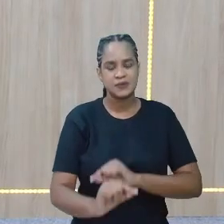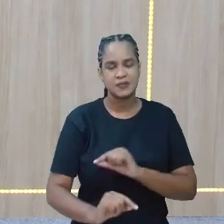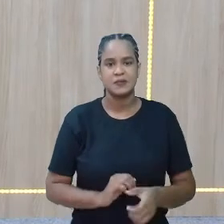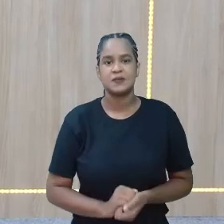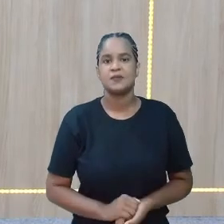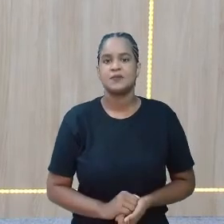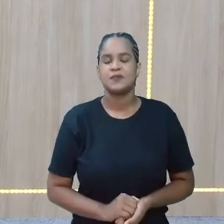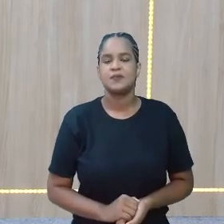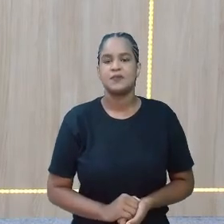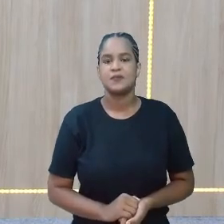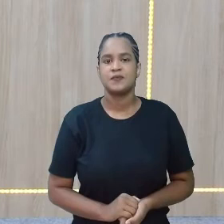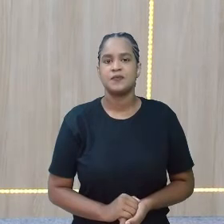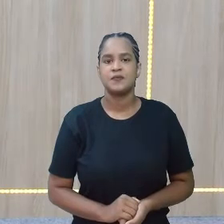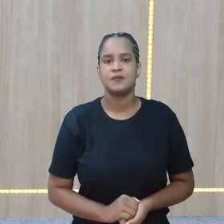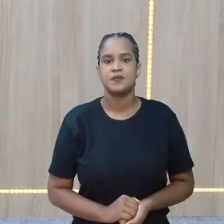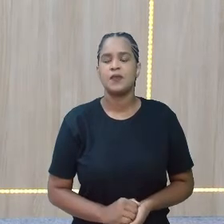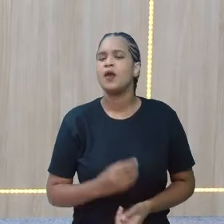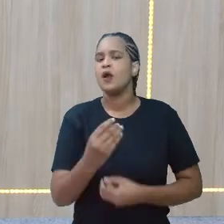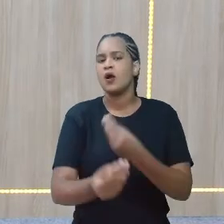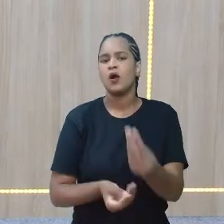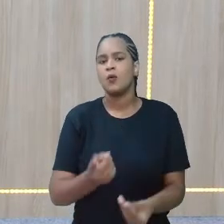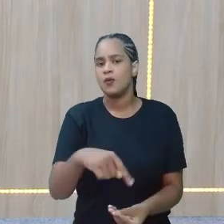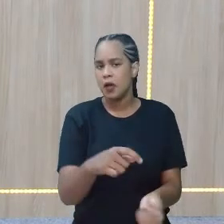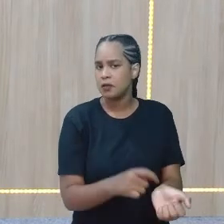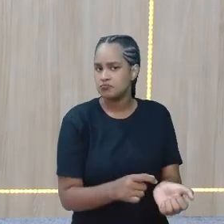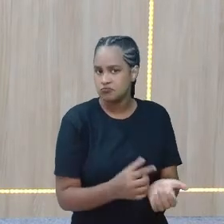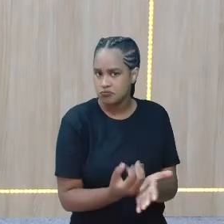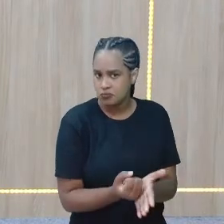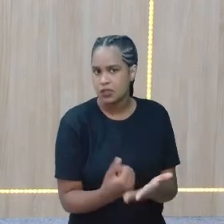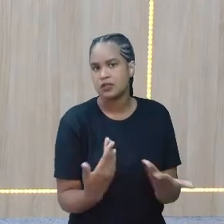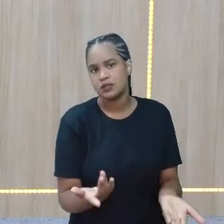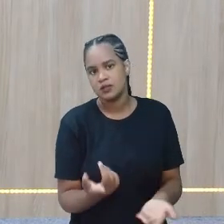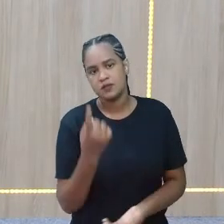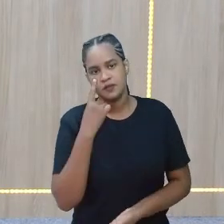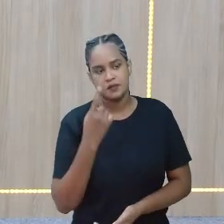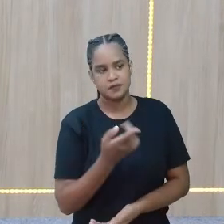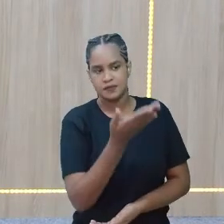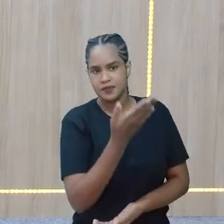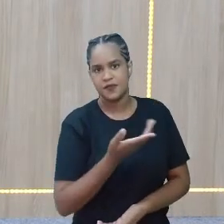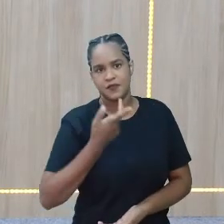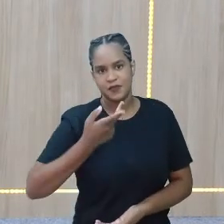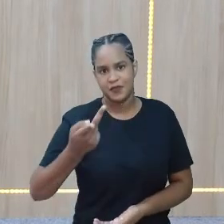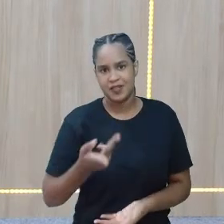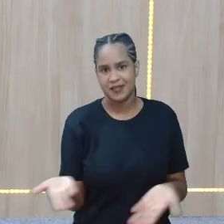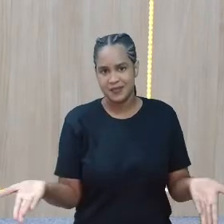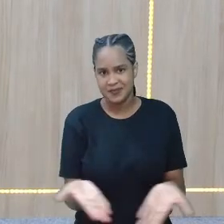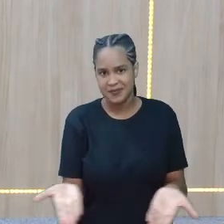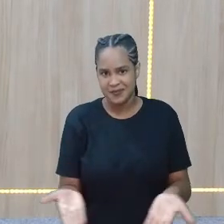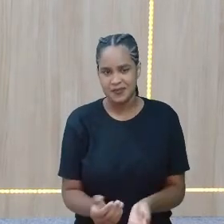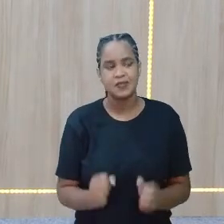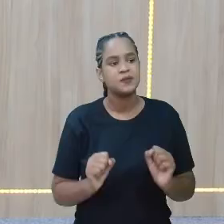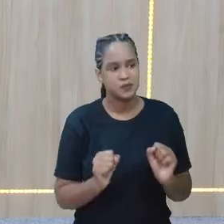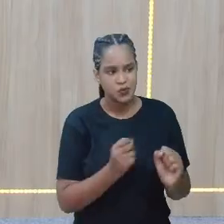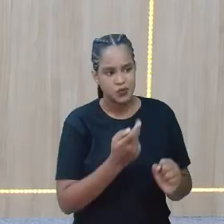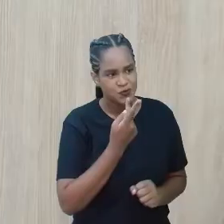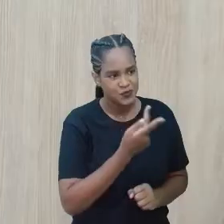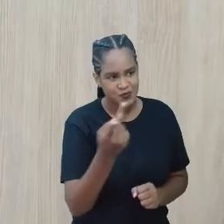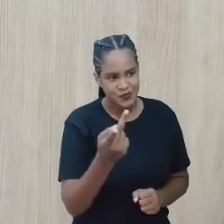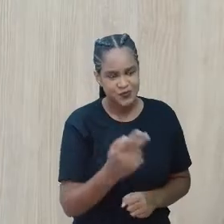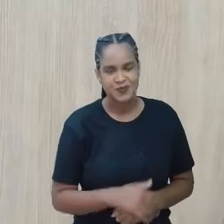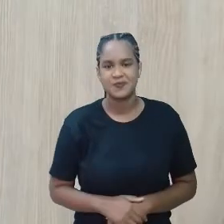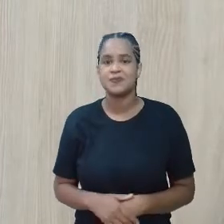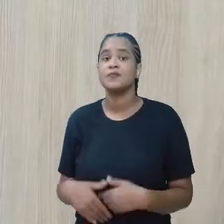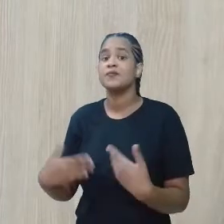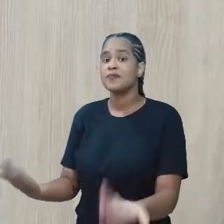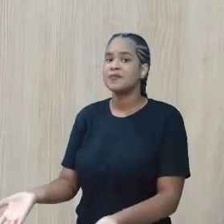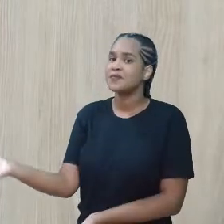móvel, como faz para você baixar e fazer o download, Briane vai falar para a gente, tá bom? Fala comigo, Briane.